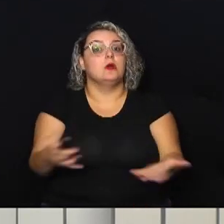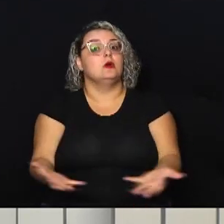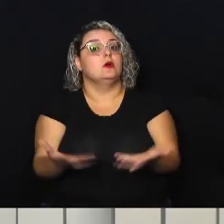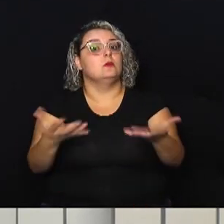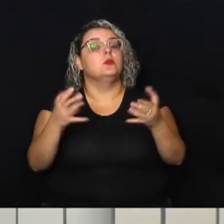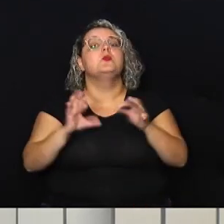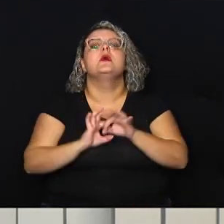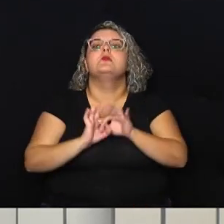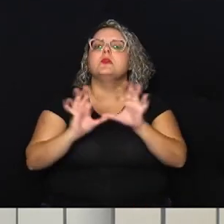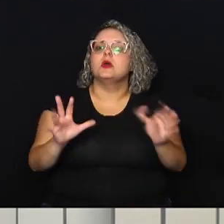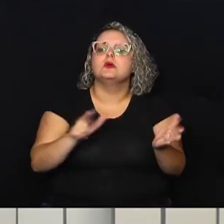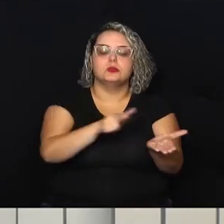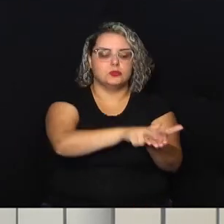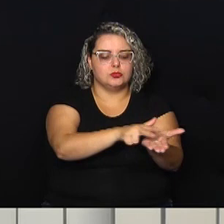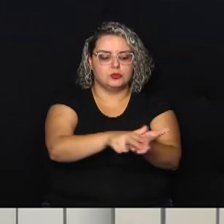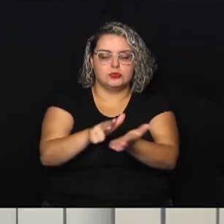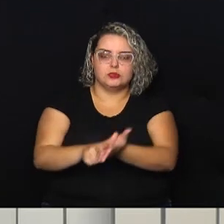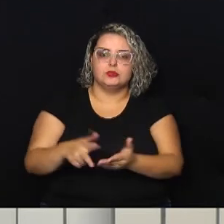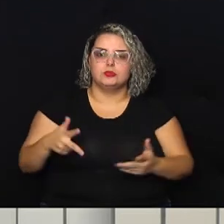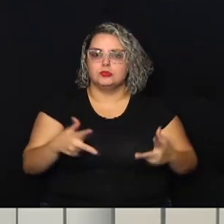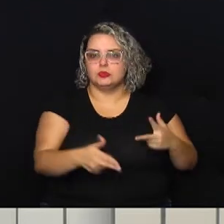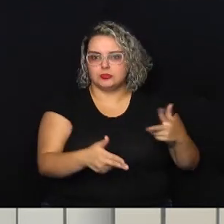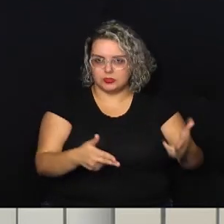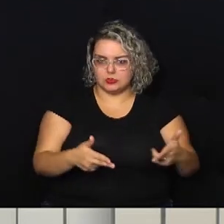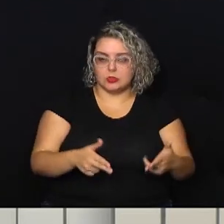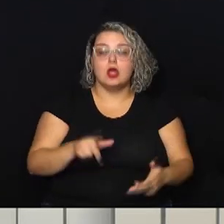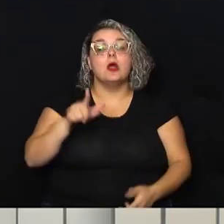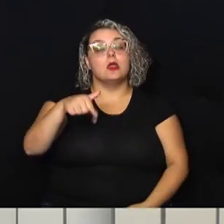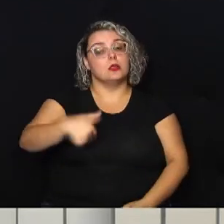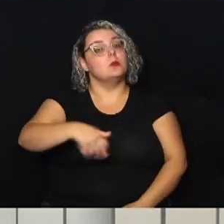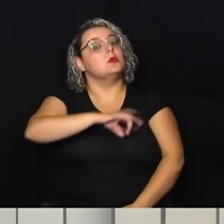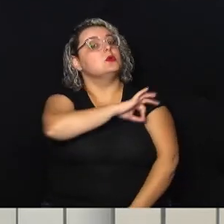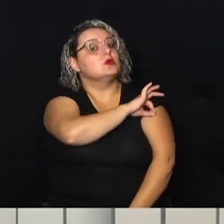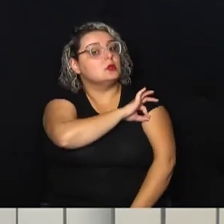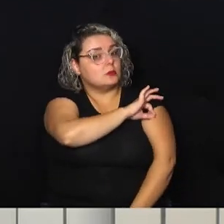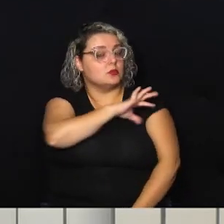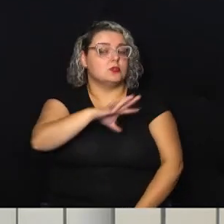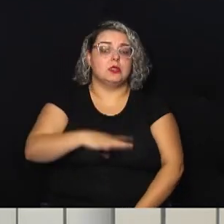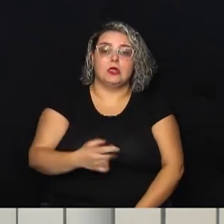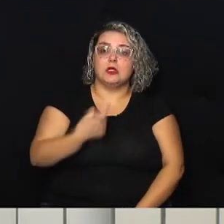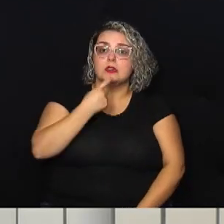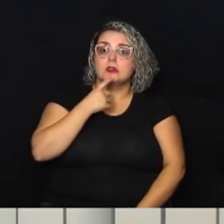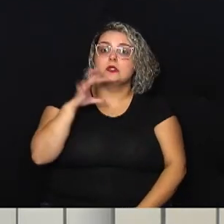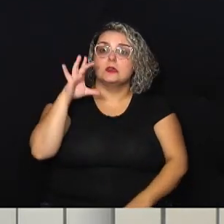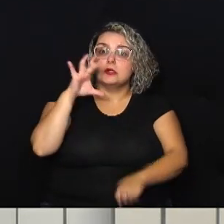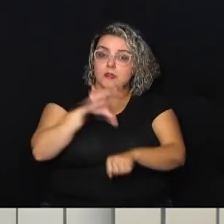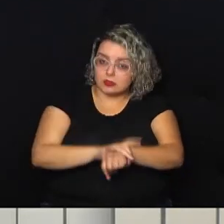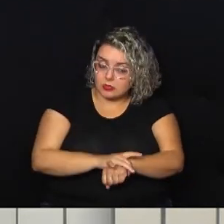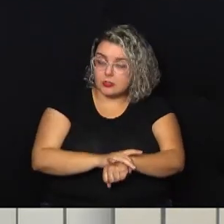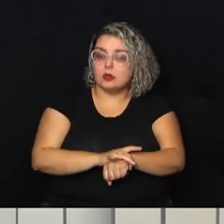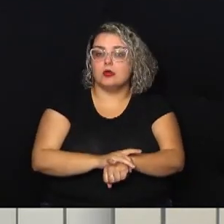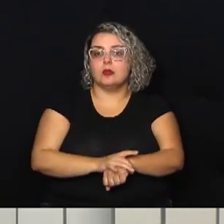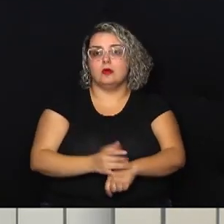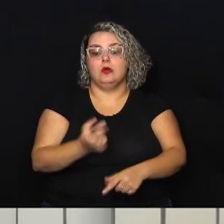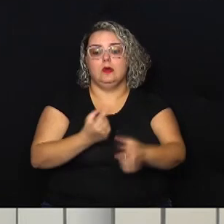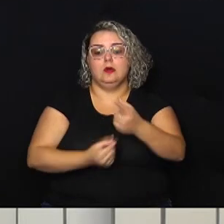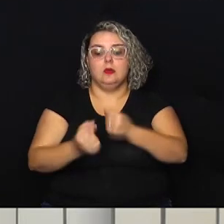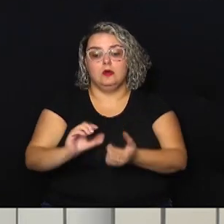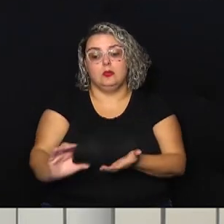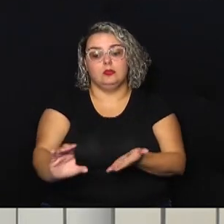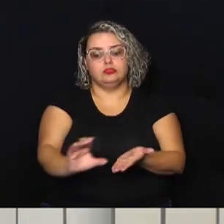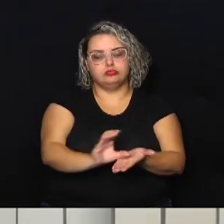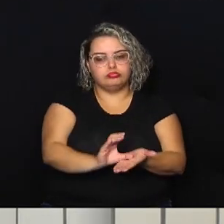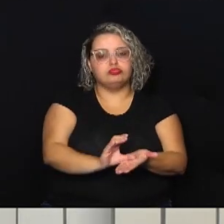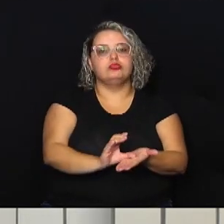liberação dos leitos interditados. Após a Prefeitura de Campinas ter assegurado um aporte financeiro para